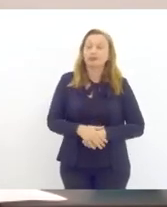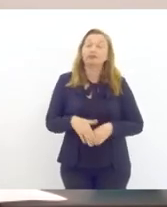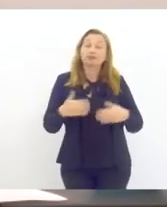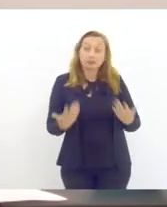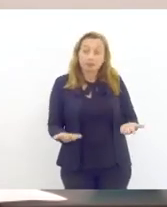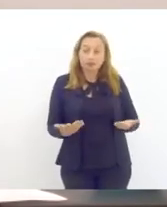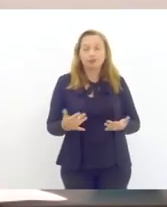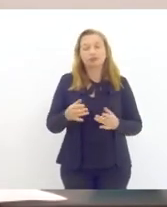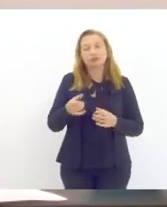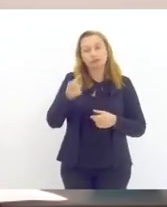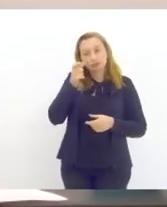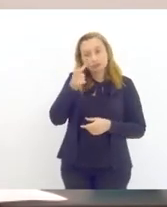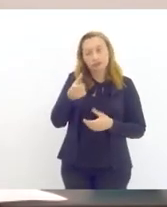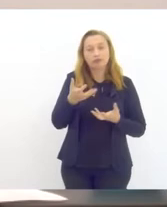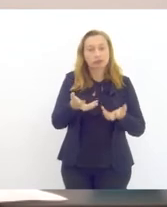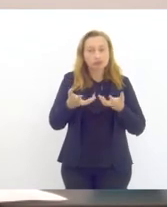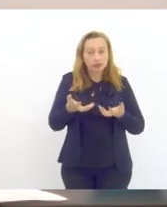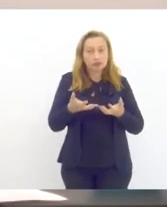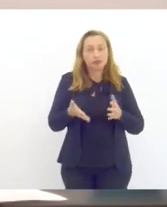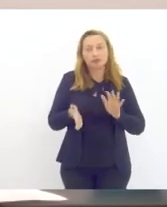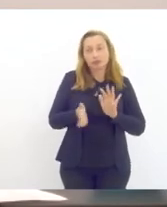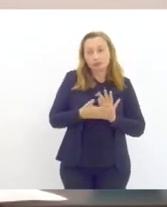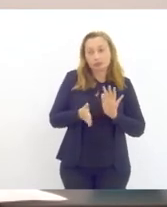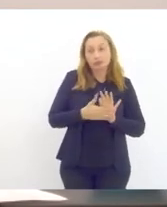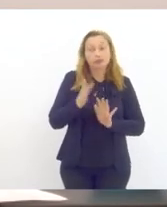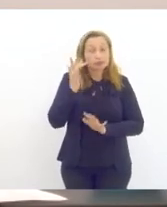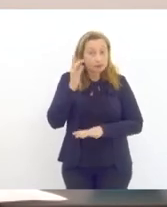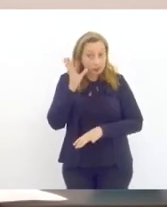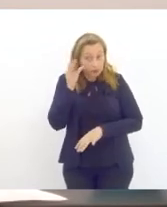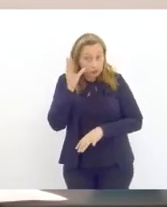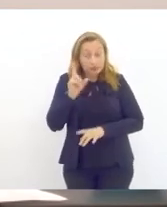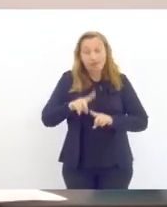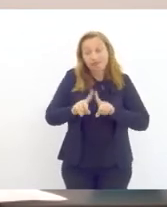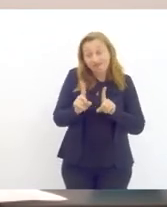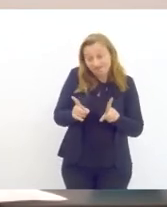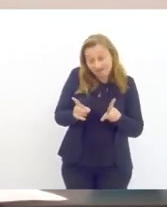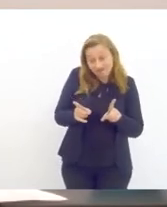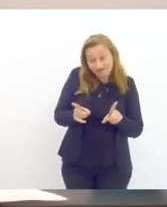era a observação que eu queria. Eu acho que a proposta está interessante, mas